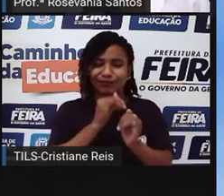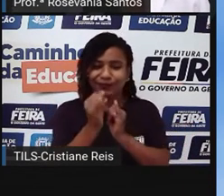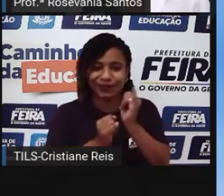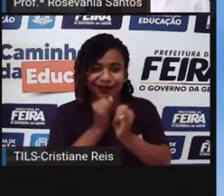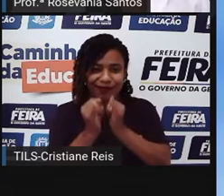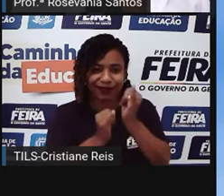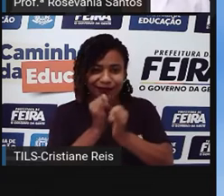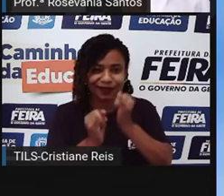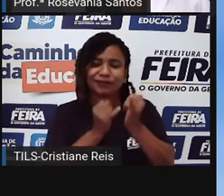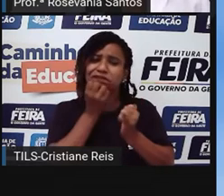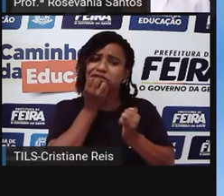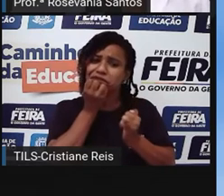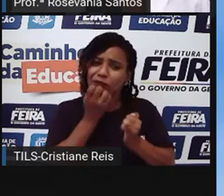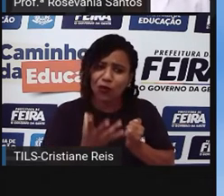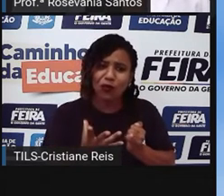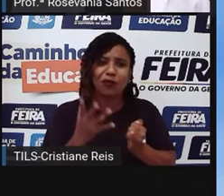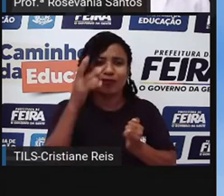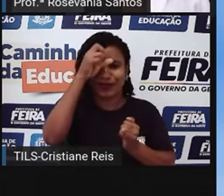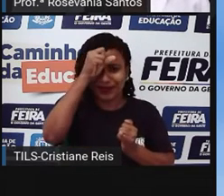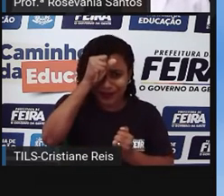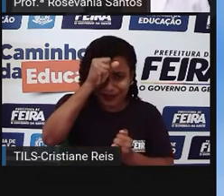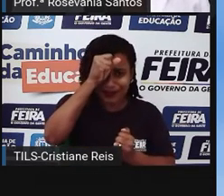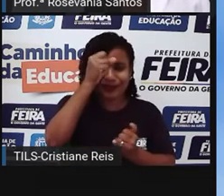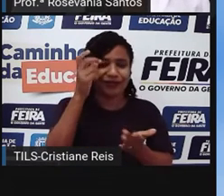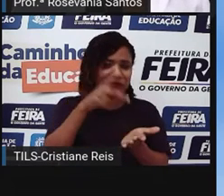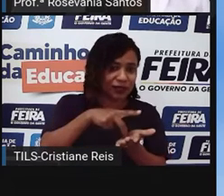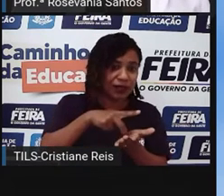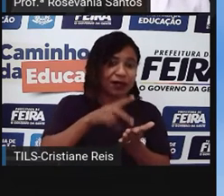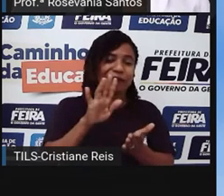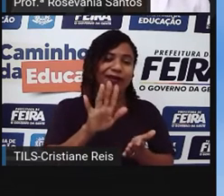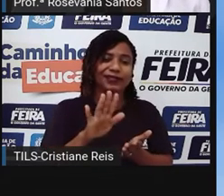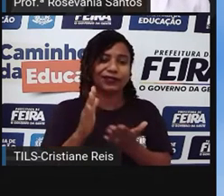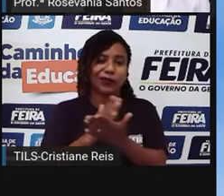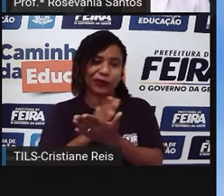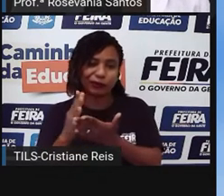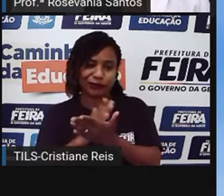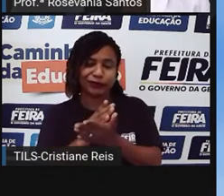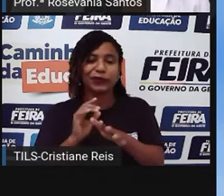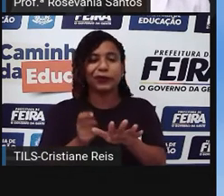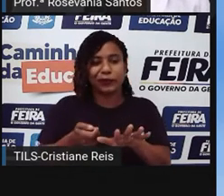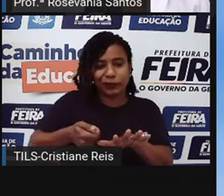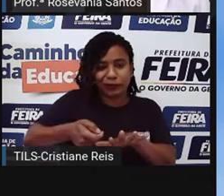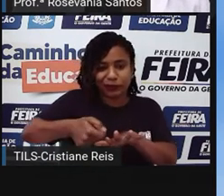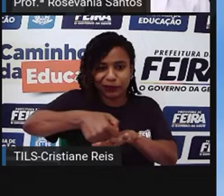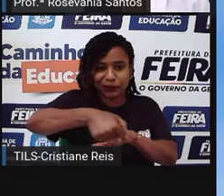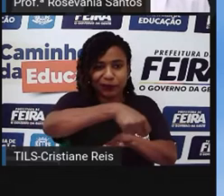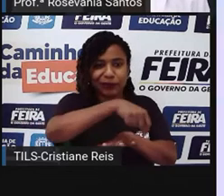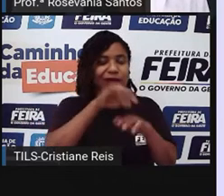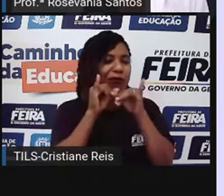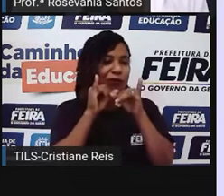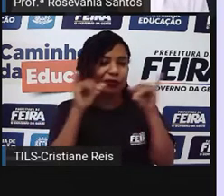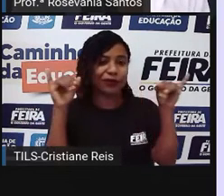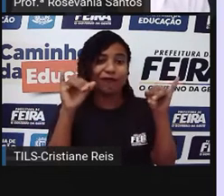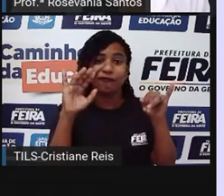com essas informações, né, falsas, e a gente tem que tomar cuidado para não estar sendo algo aí até de